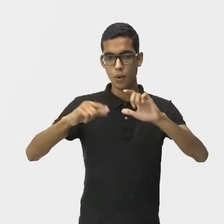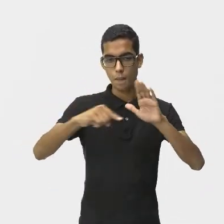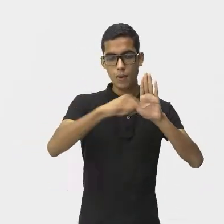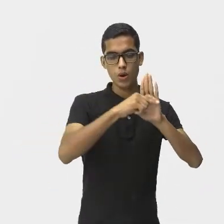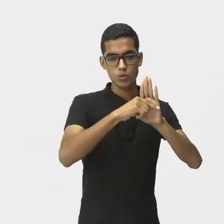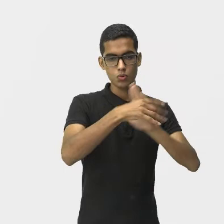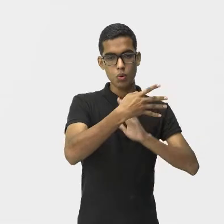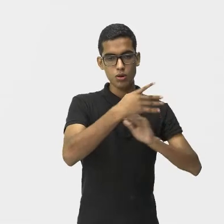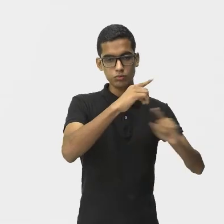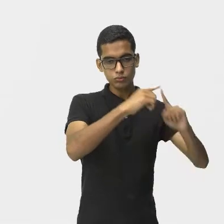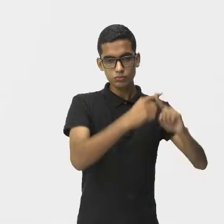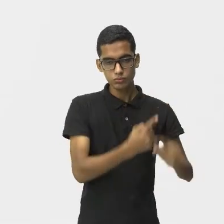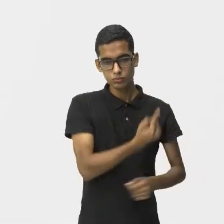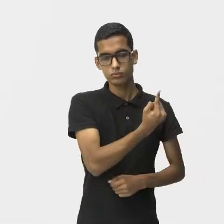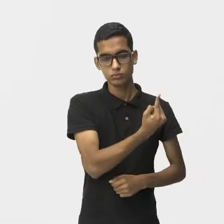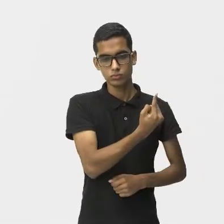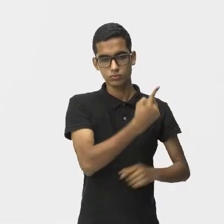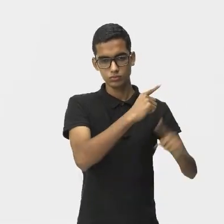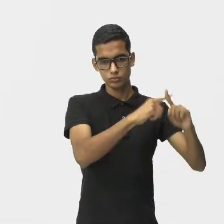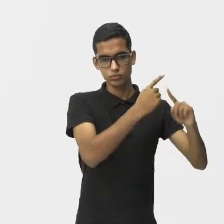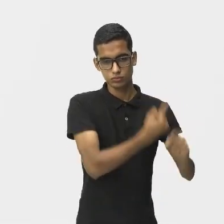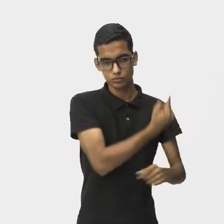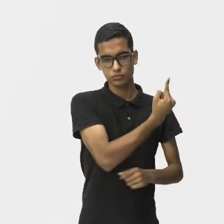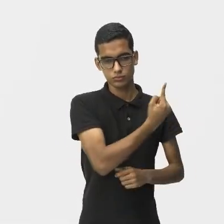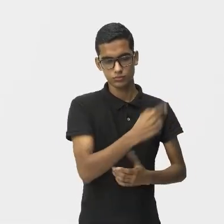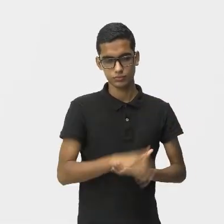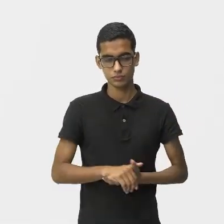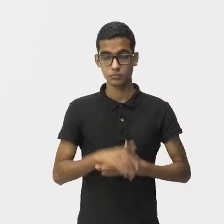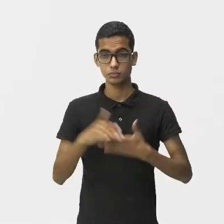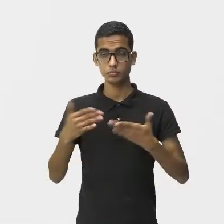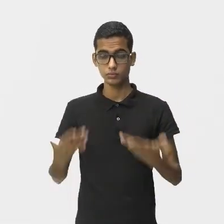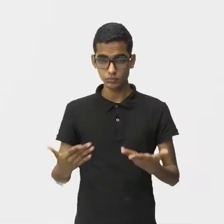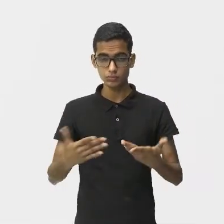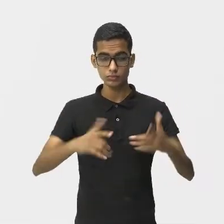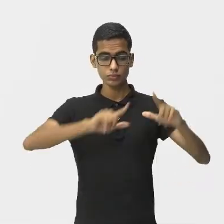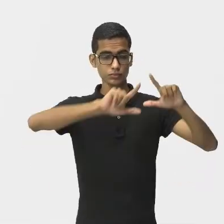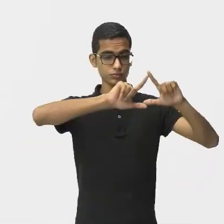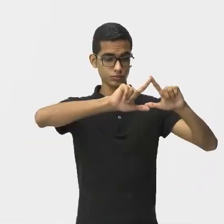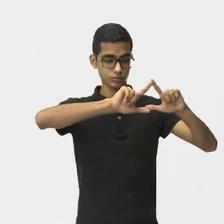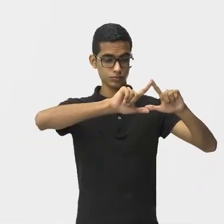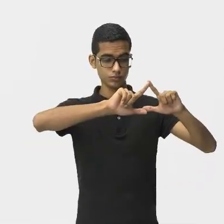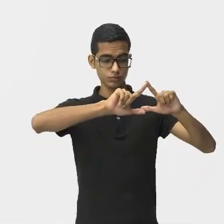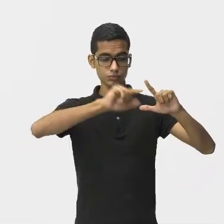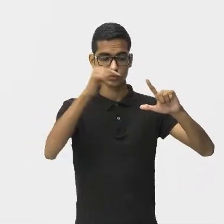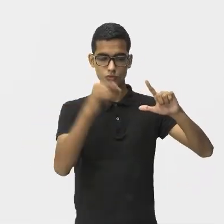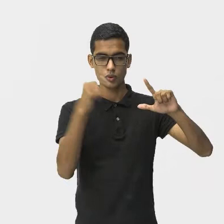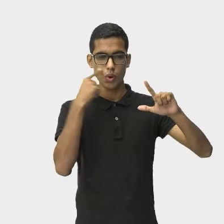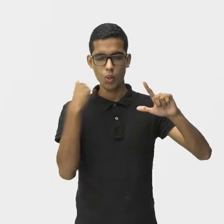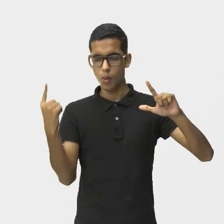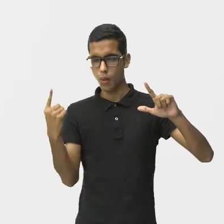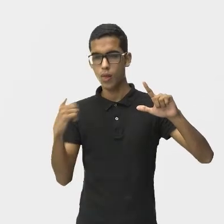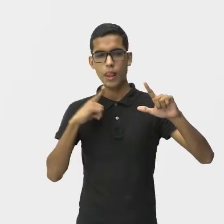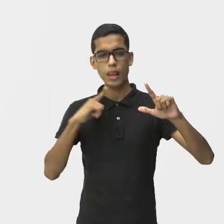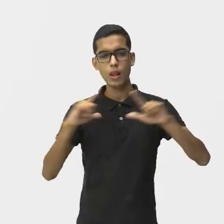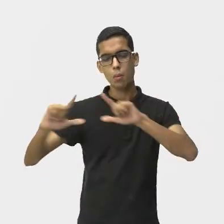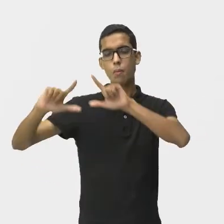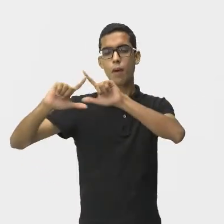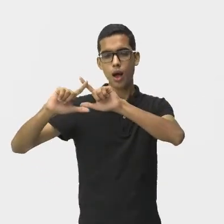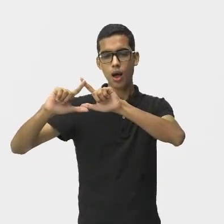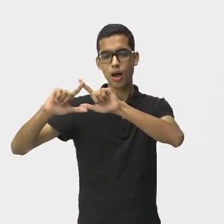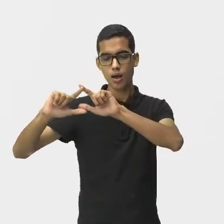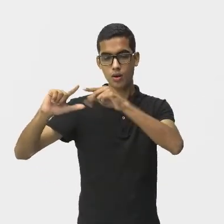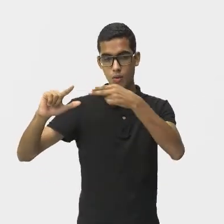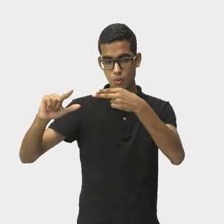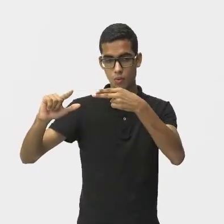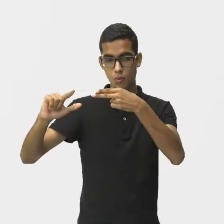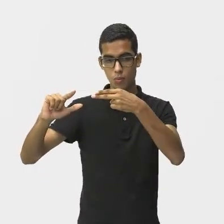termo independente ali, que fica sozinho. Então, delta é igual 2 ao quadrado,